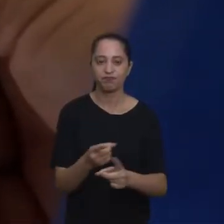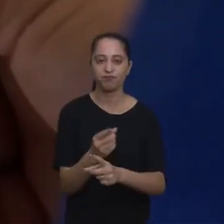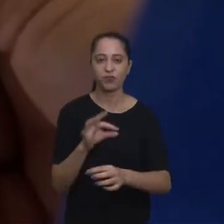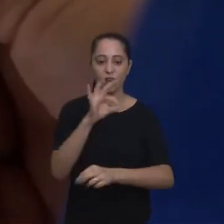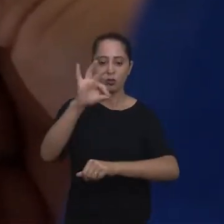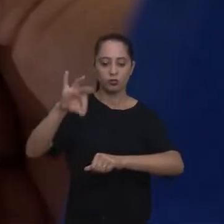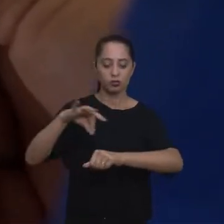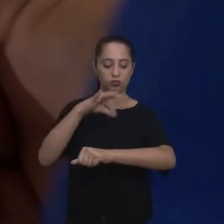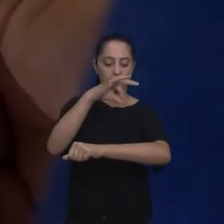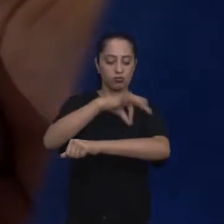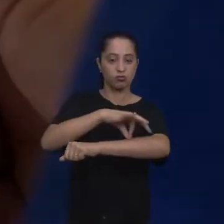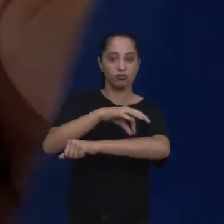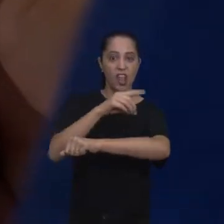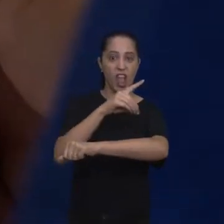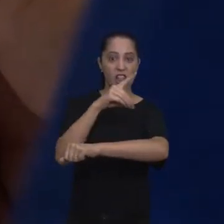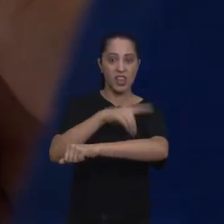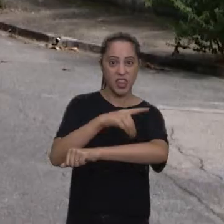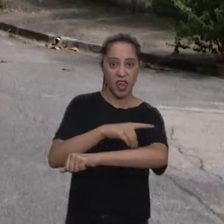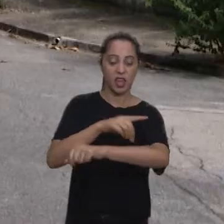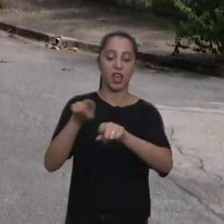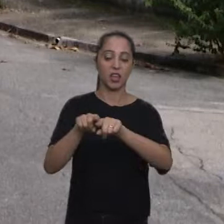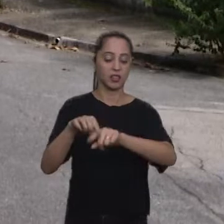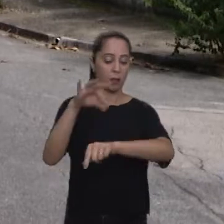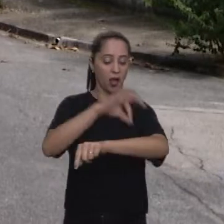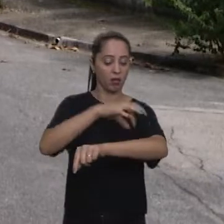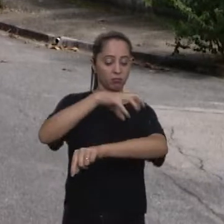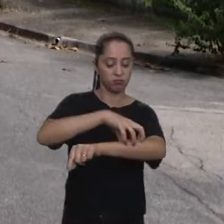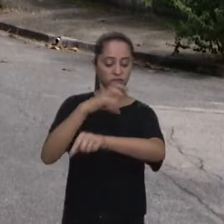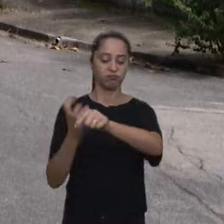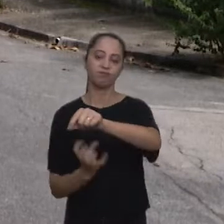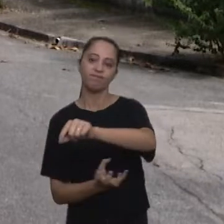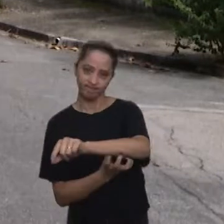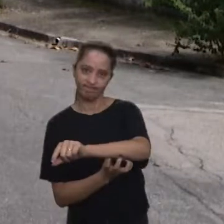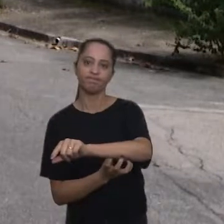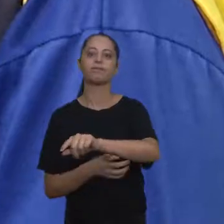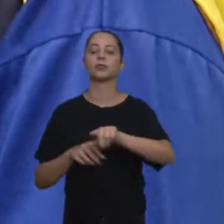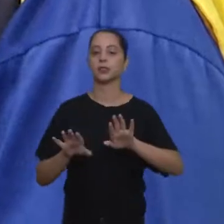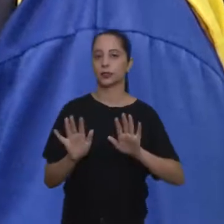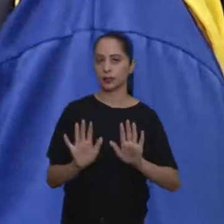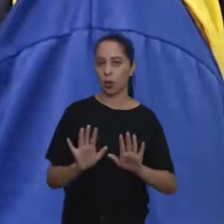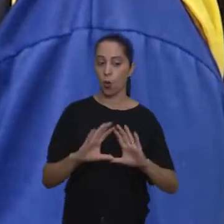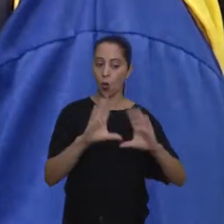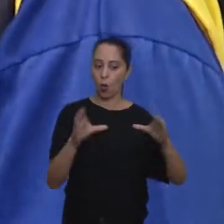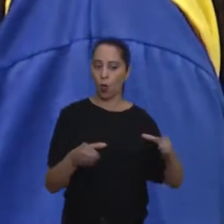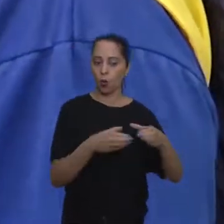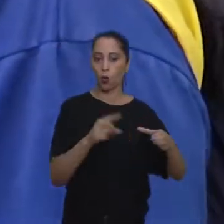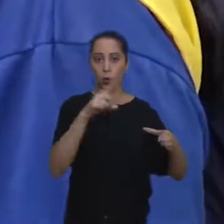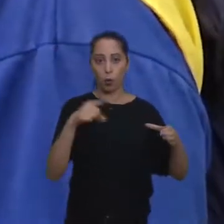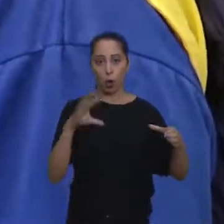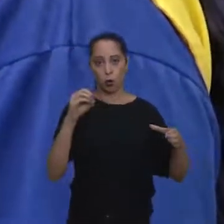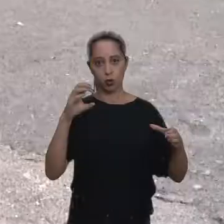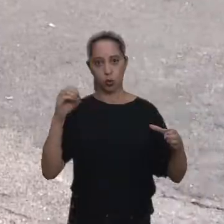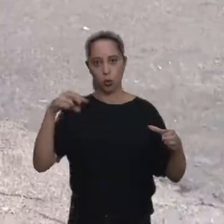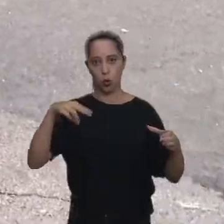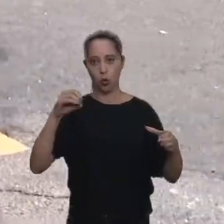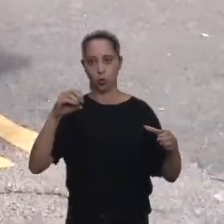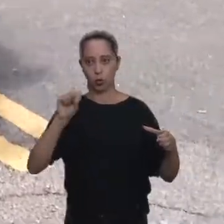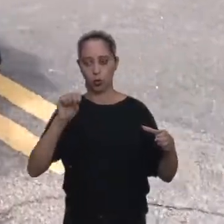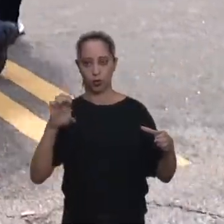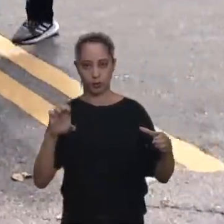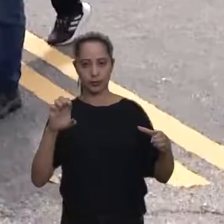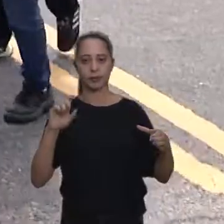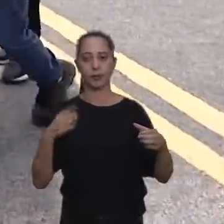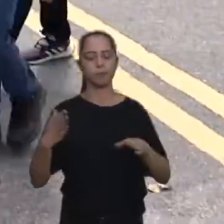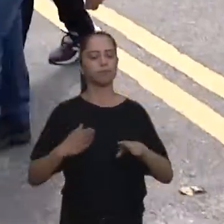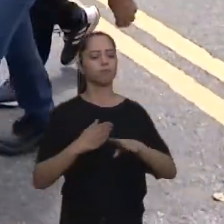dengue, da zika e da chikungunya. Por ser uma época de grande preocupação, o Centro de Controle de Zoonoses